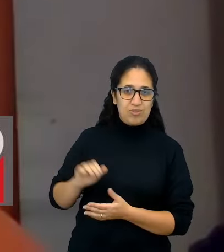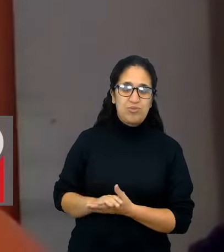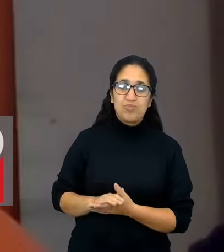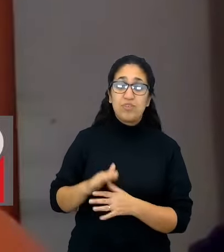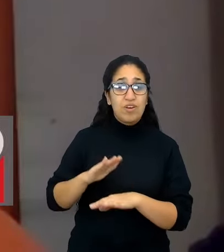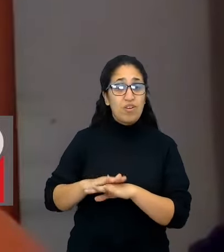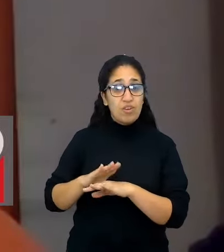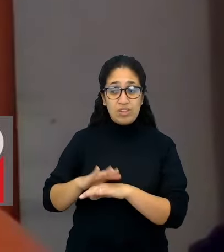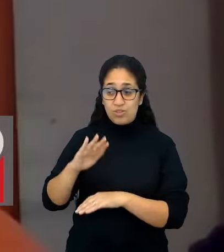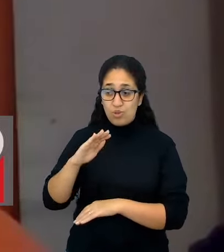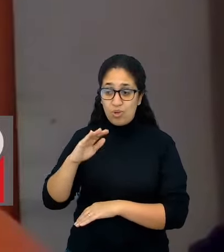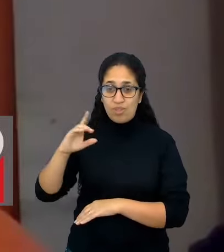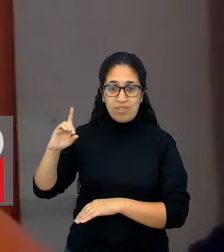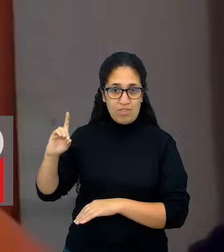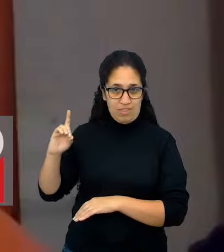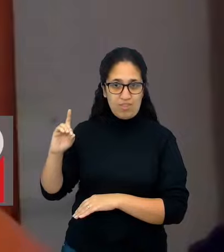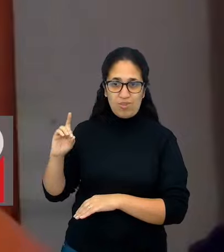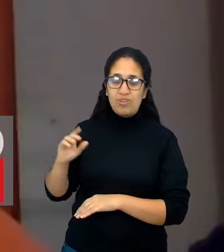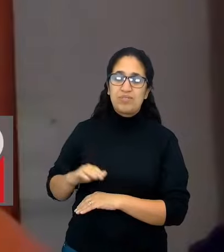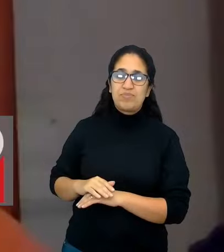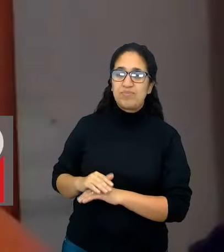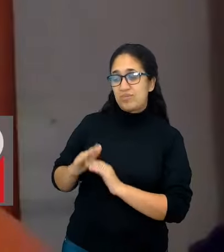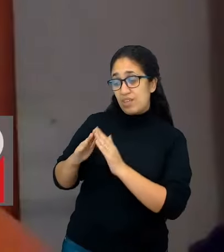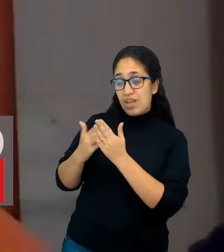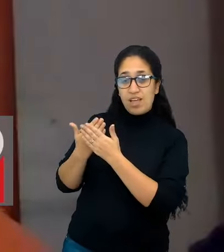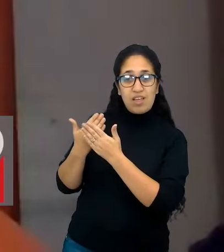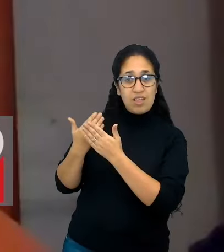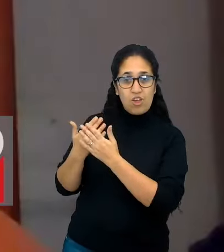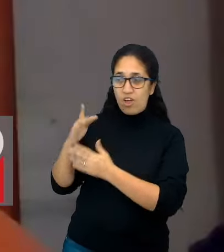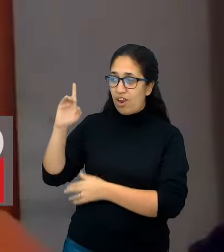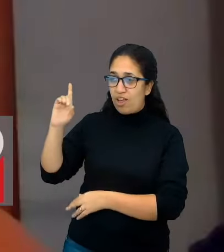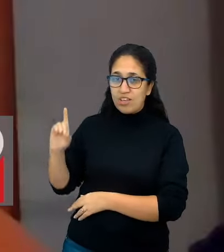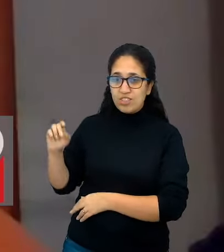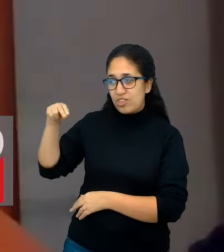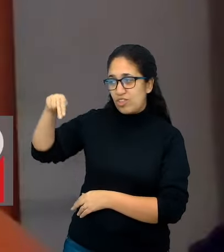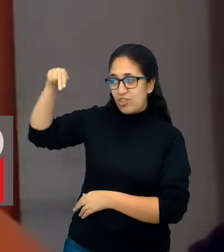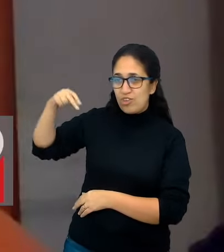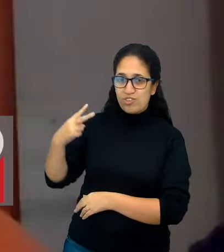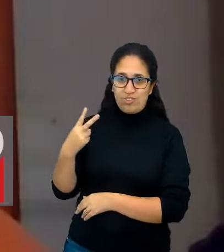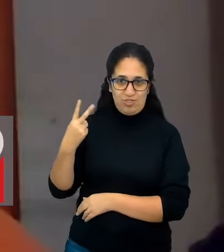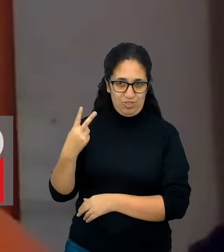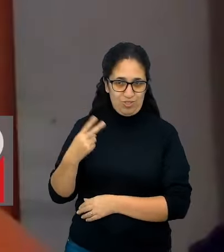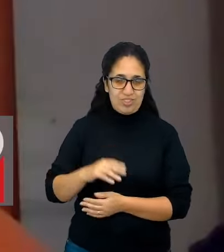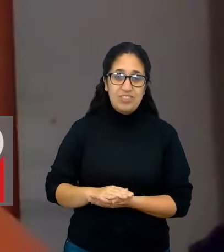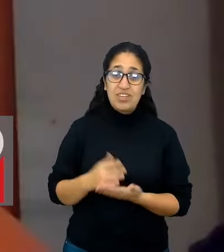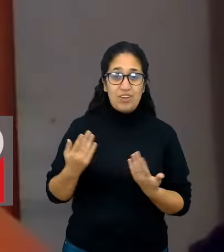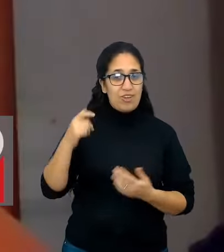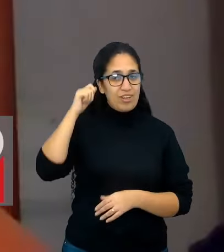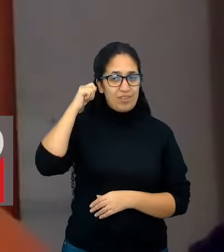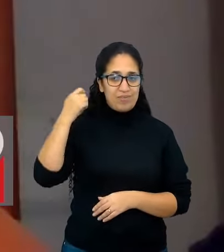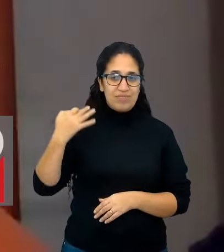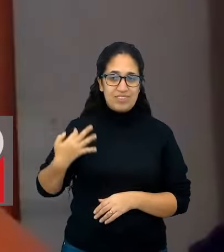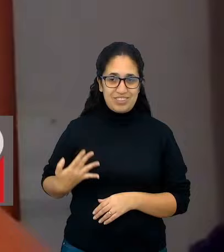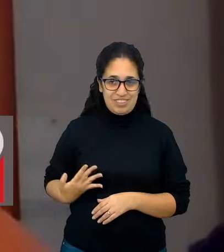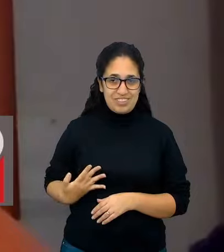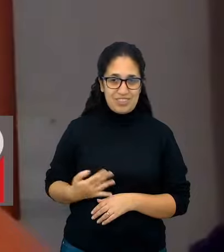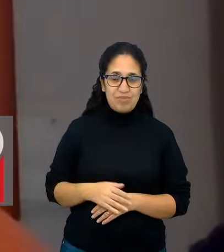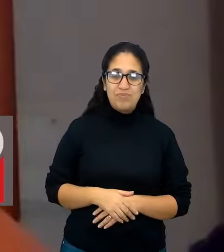atuando como professora coordenadora em uma escola da diretoria Norte 2. Farei agora minha